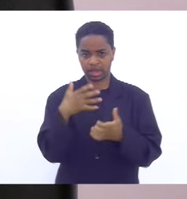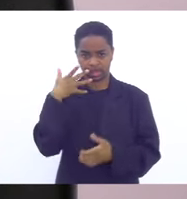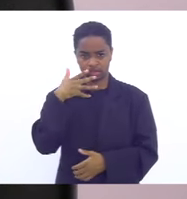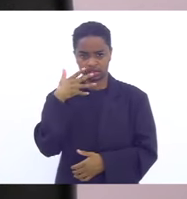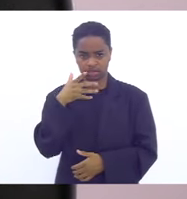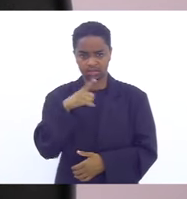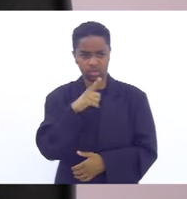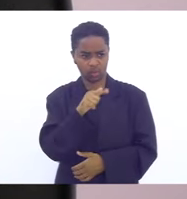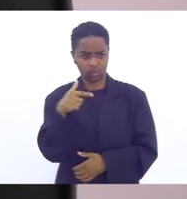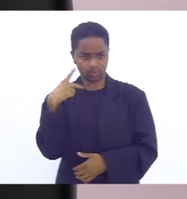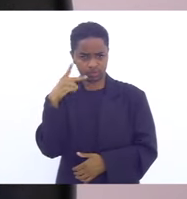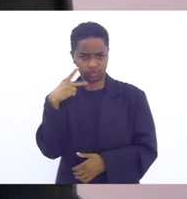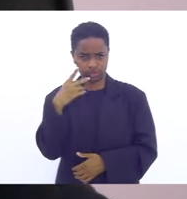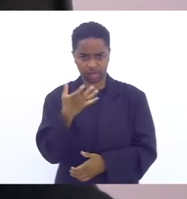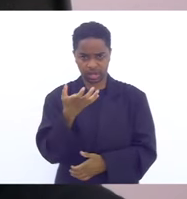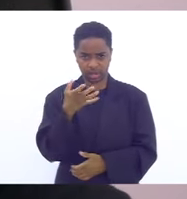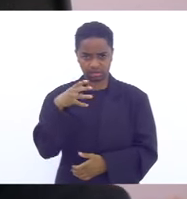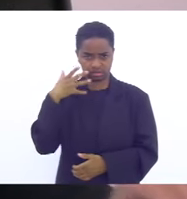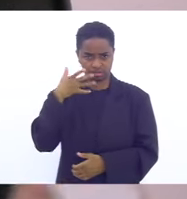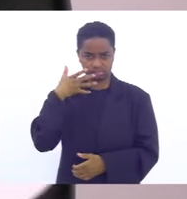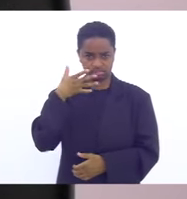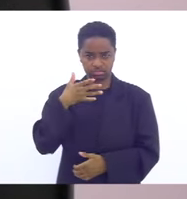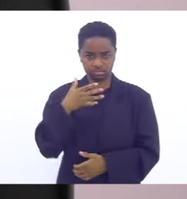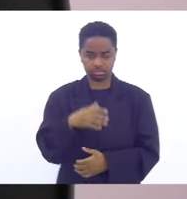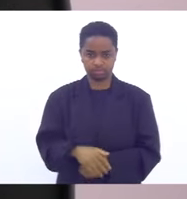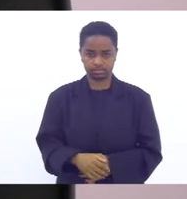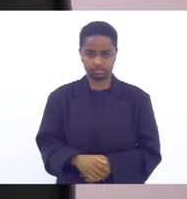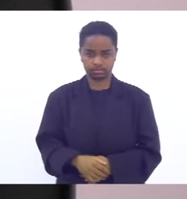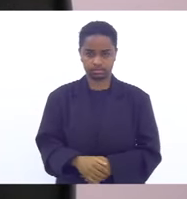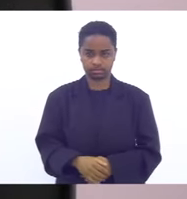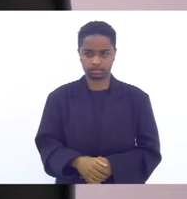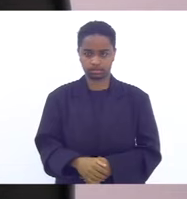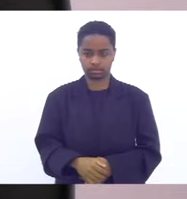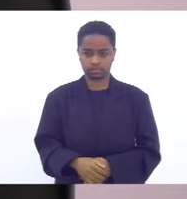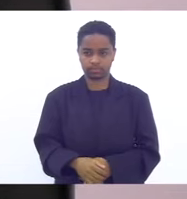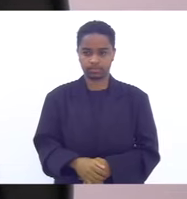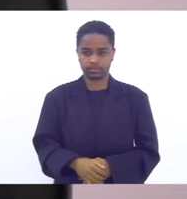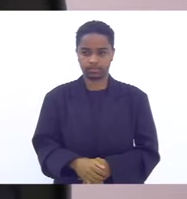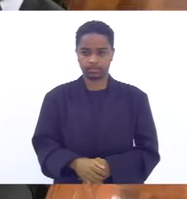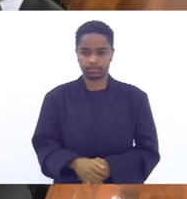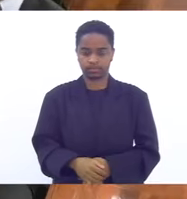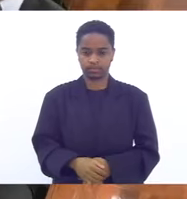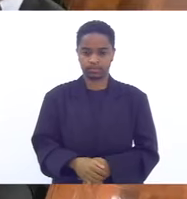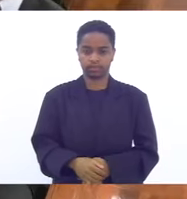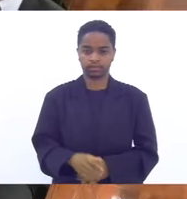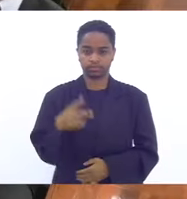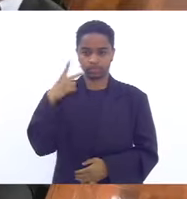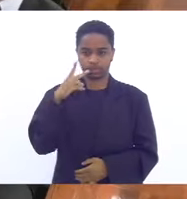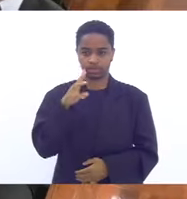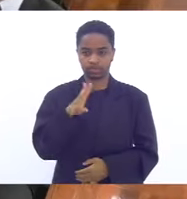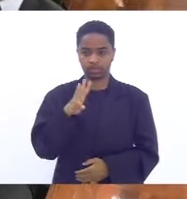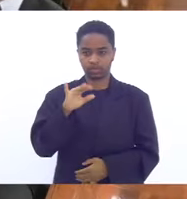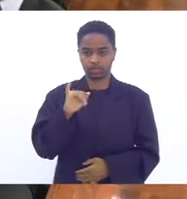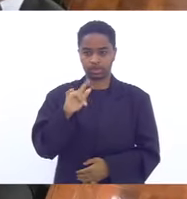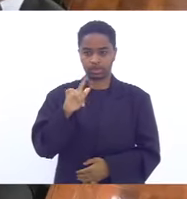Tem mais algum vereador presente conosco que não foi citado? Aqui nosso vereador Williams.